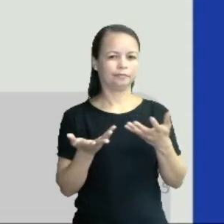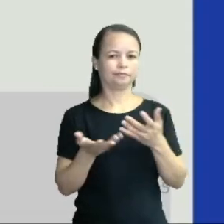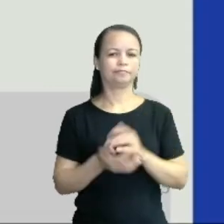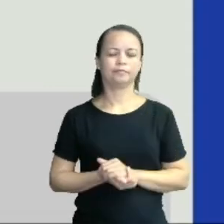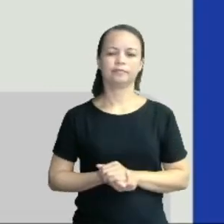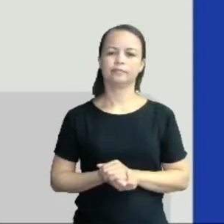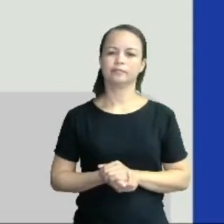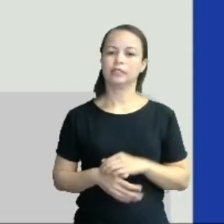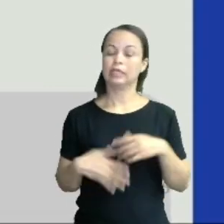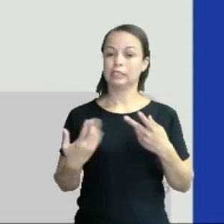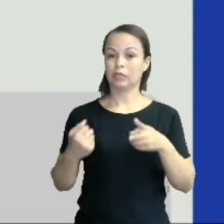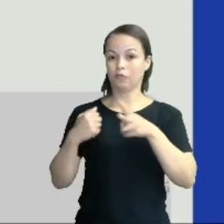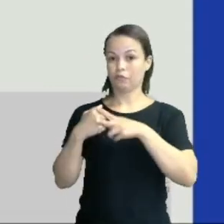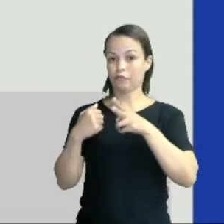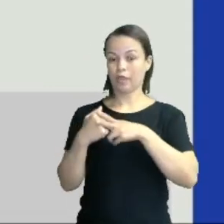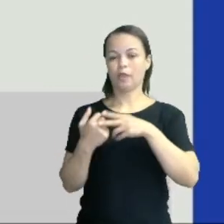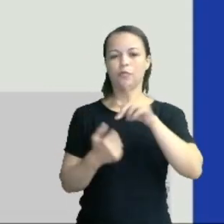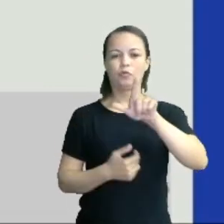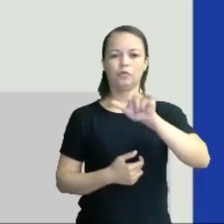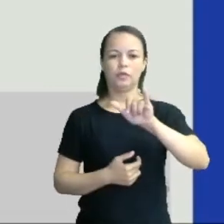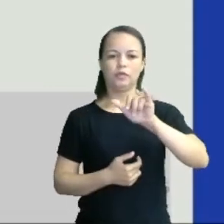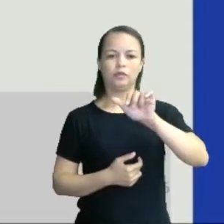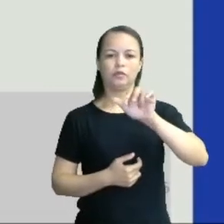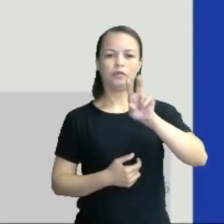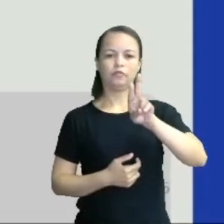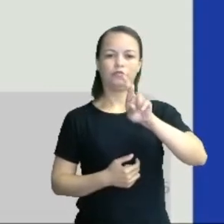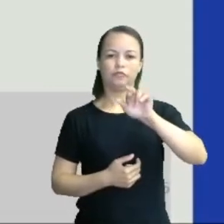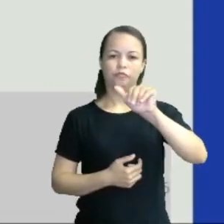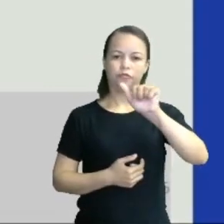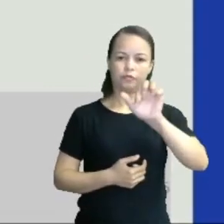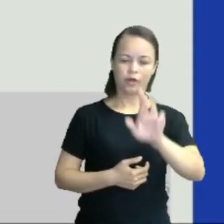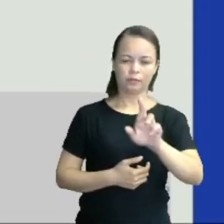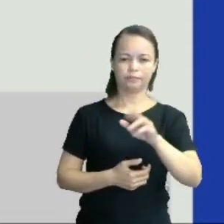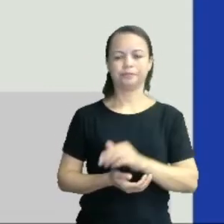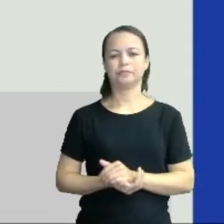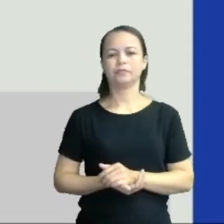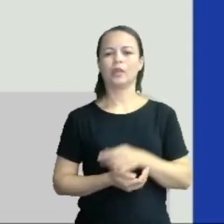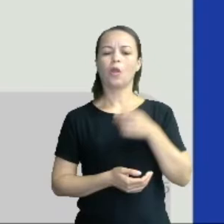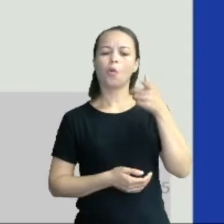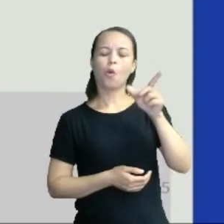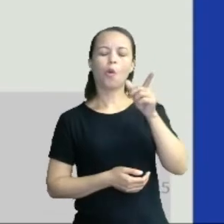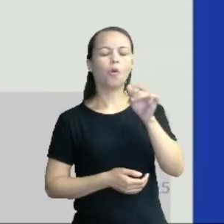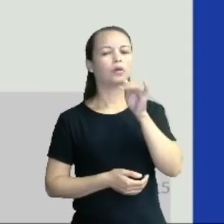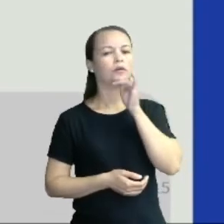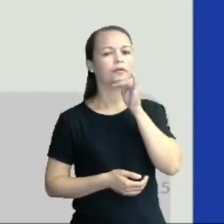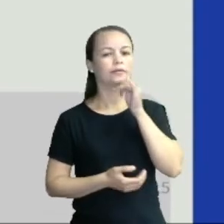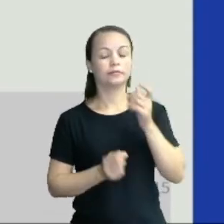Entendeu? Verbo livrar. Outro exemplo, corte, né?